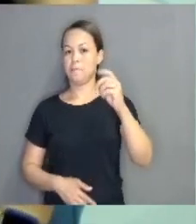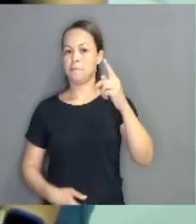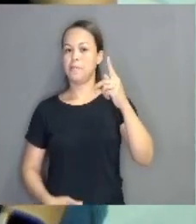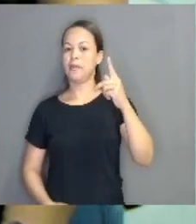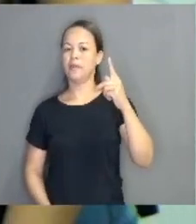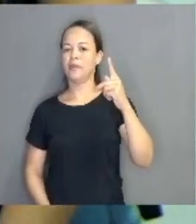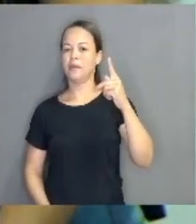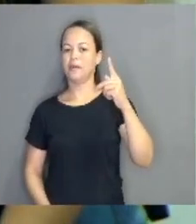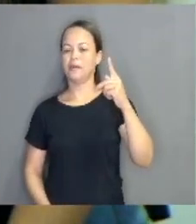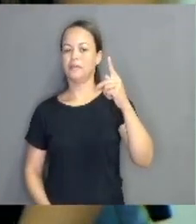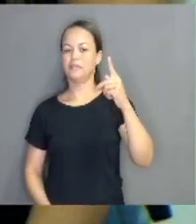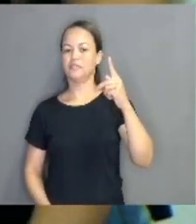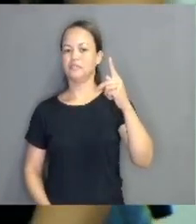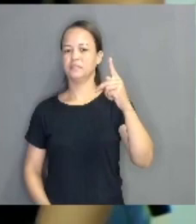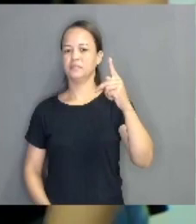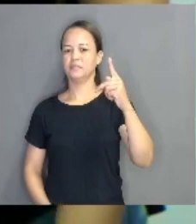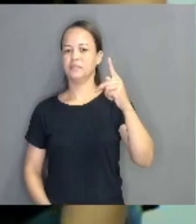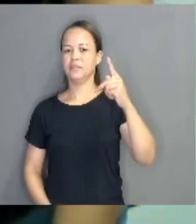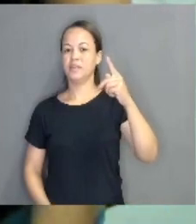P,